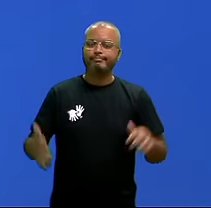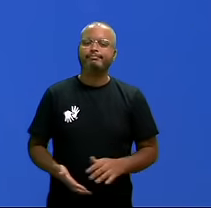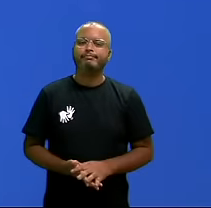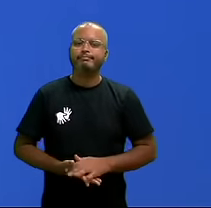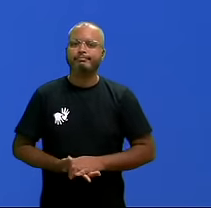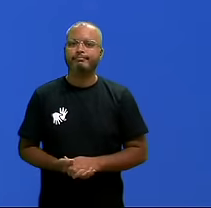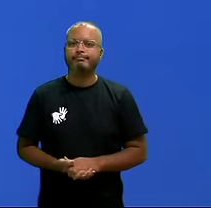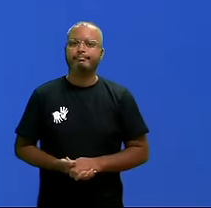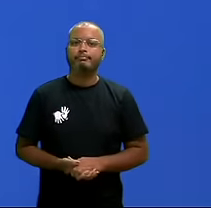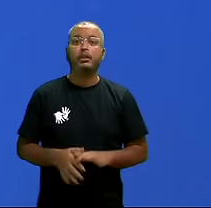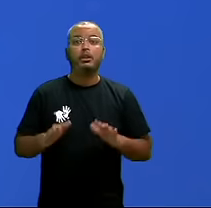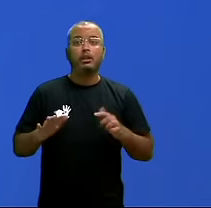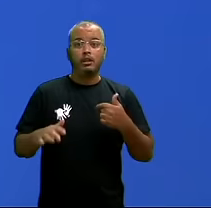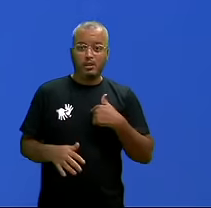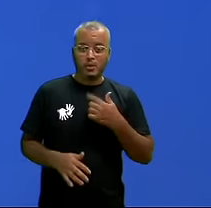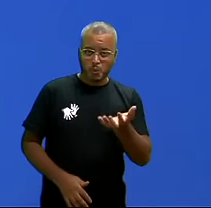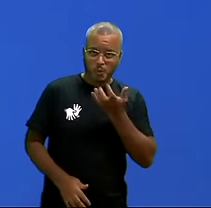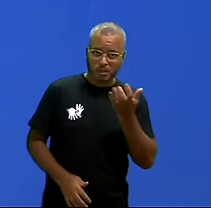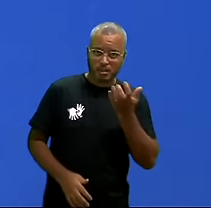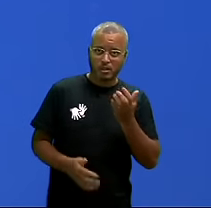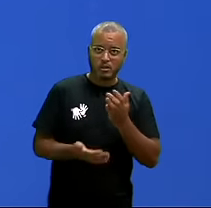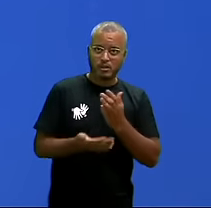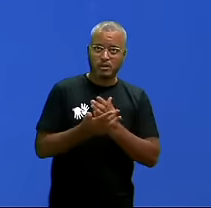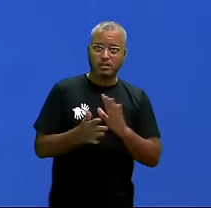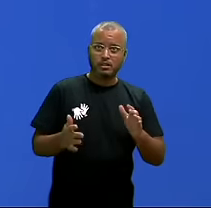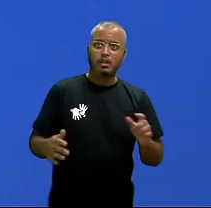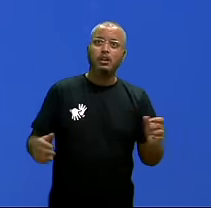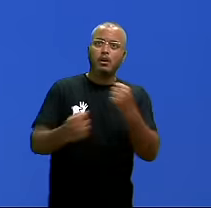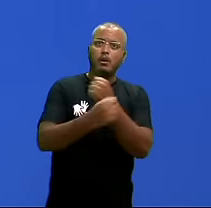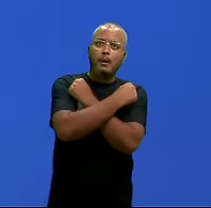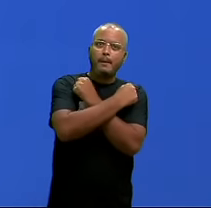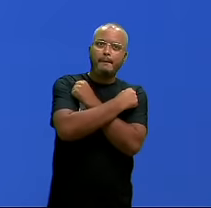Eu quero encerrar dizendo isso para você.